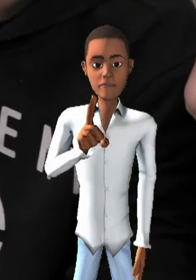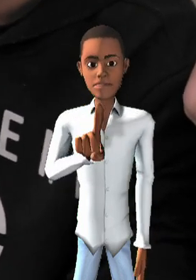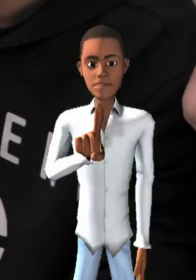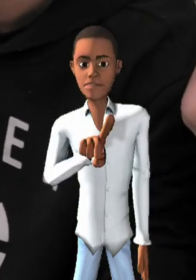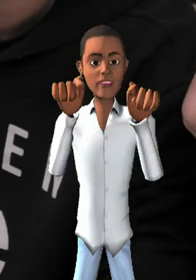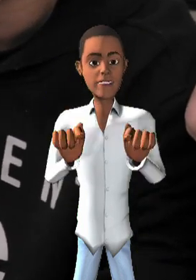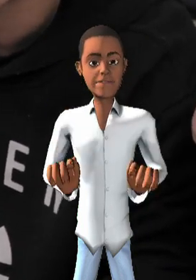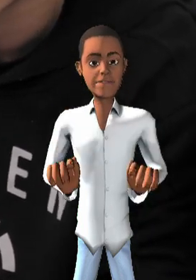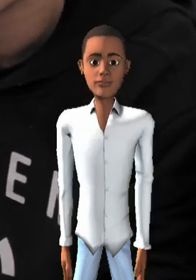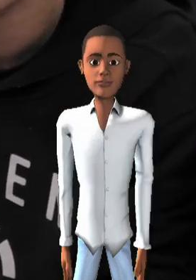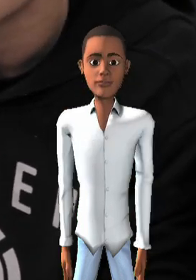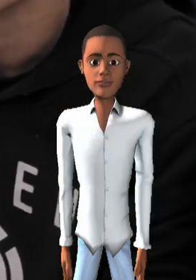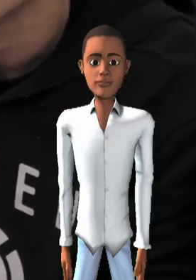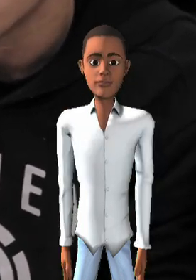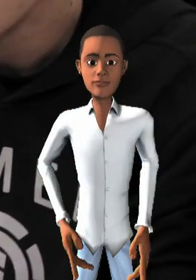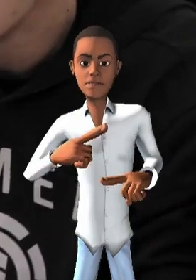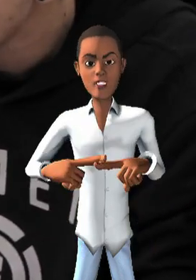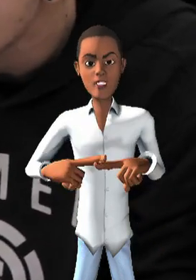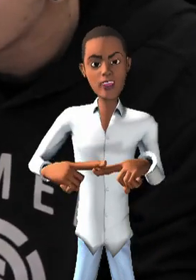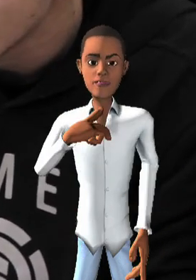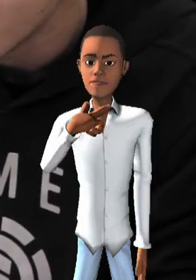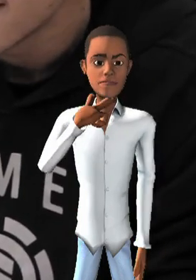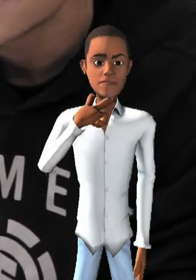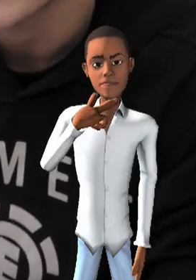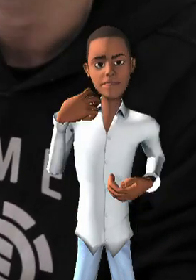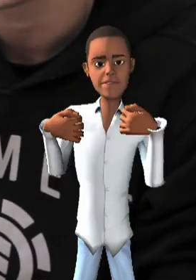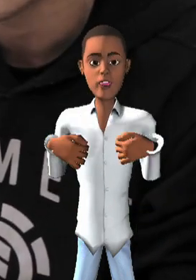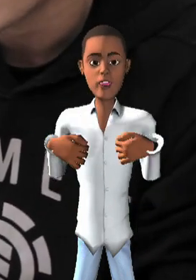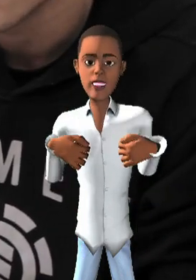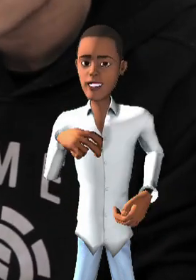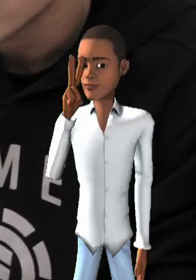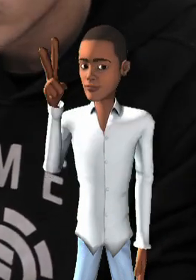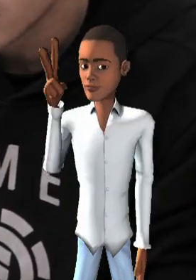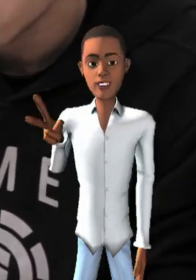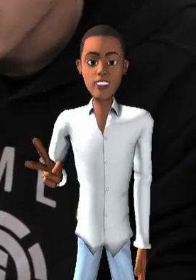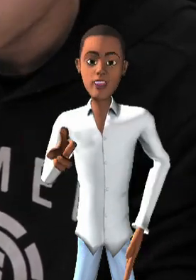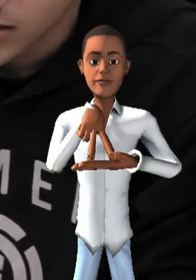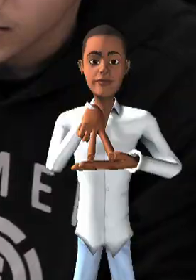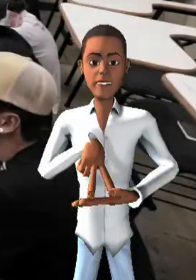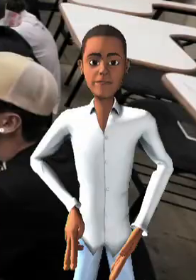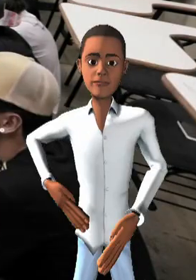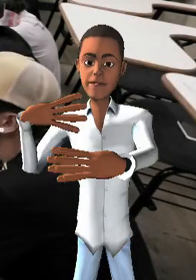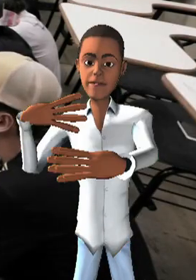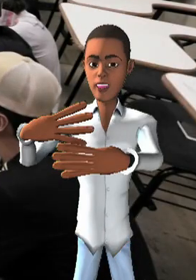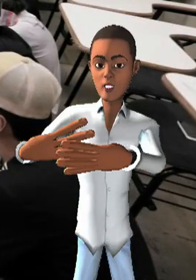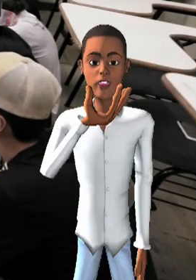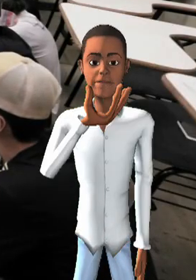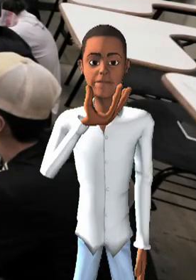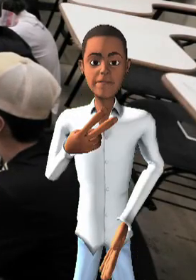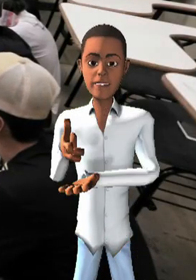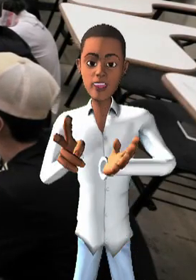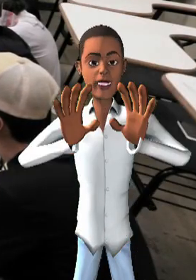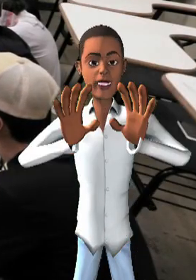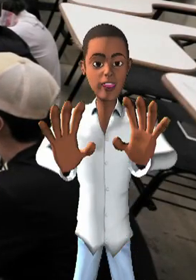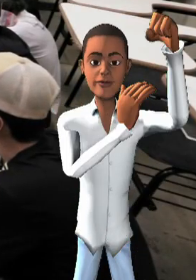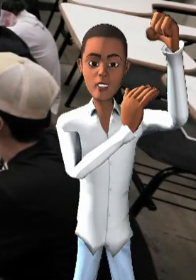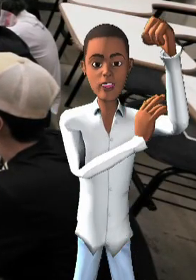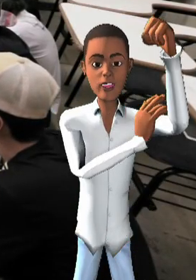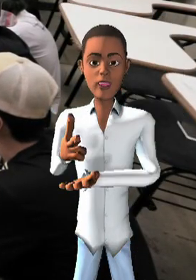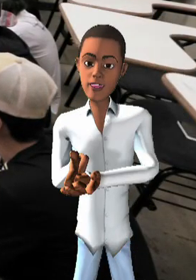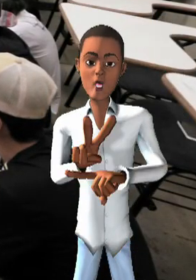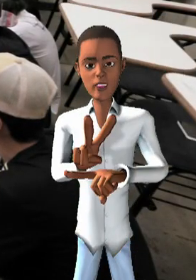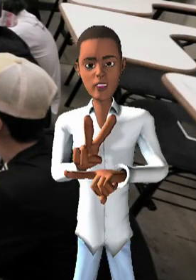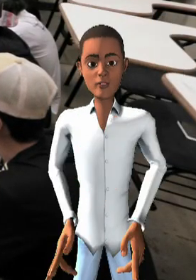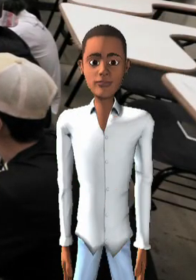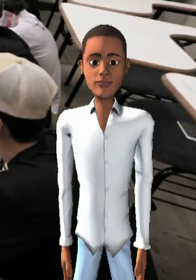tem, por que eu não vou chorar? Porque não deve, velho. Você tem que erguer a cabeça e ficar bem. O homem sempre foi taxado como guerreiro,